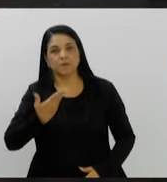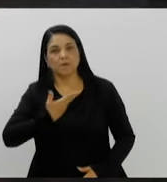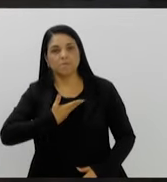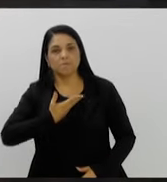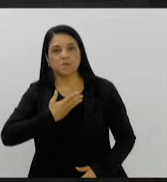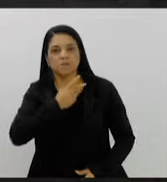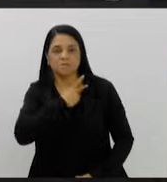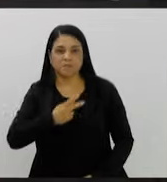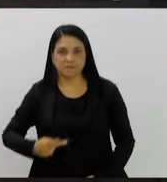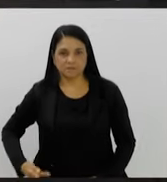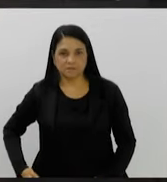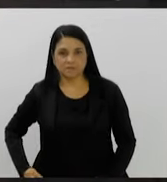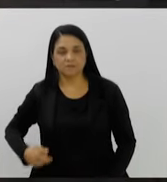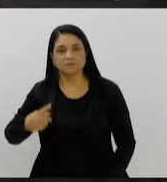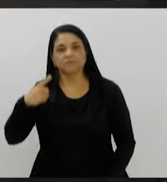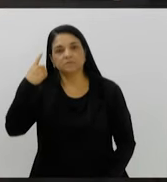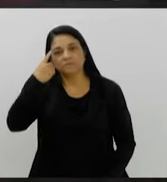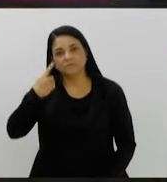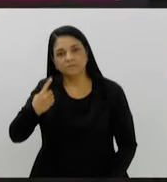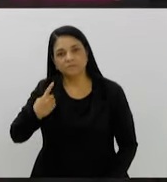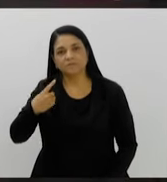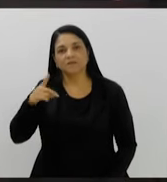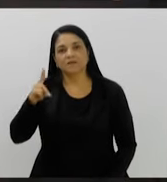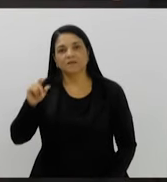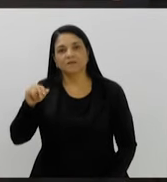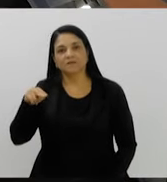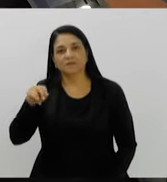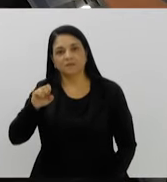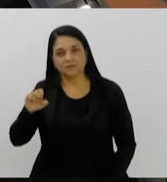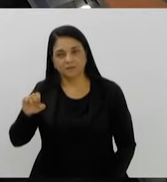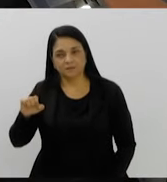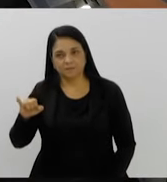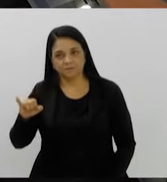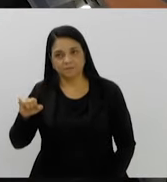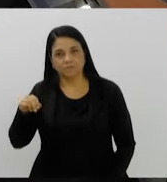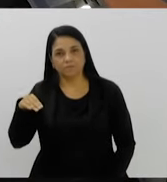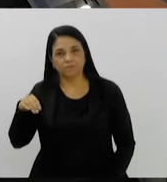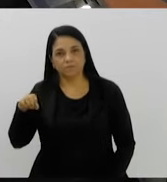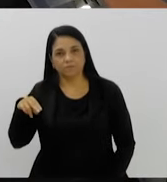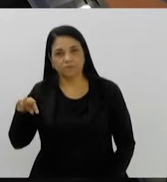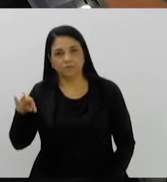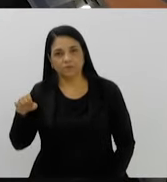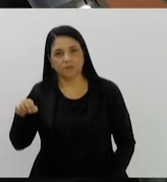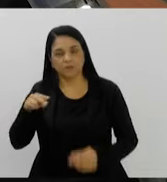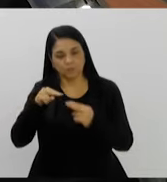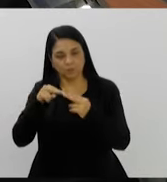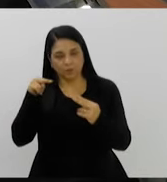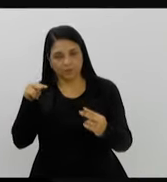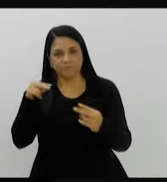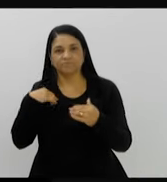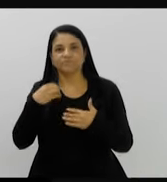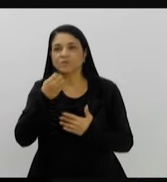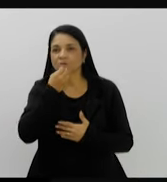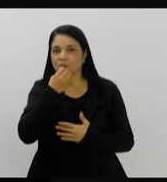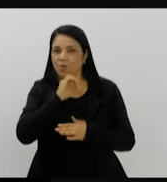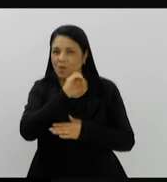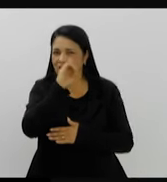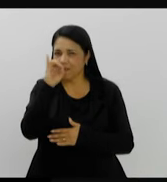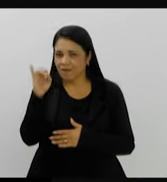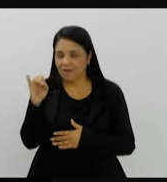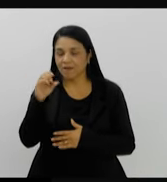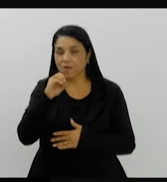presidenta deputada Dani Monteiro no sistema online ali Olá Presidente Boa tarde a todos os deputados e